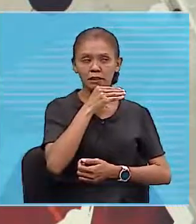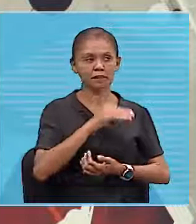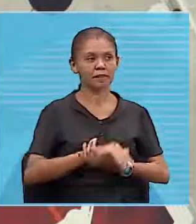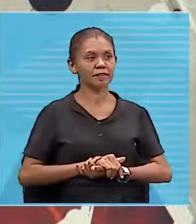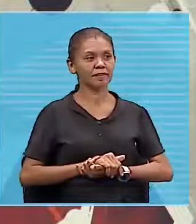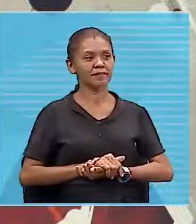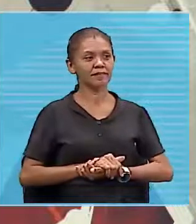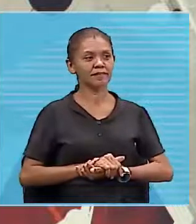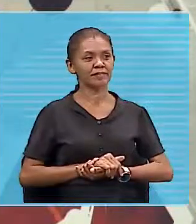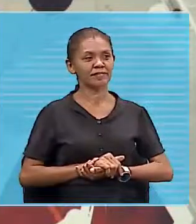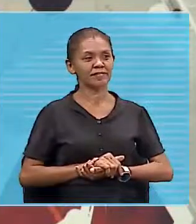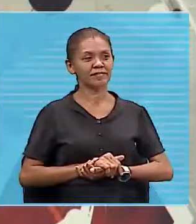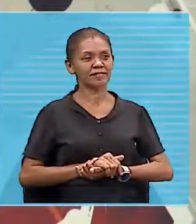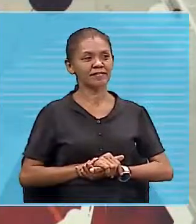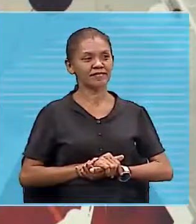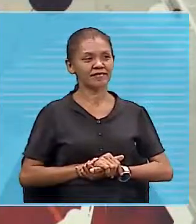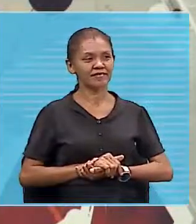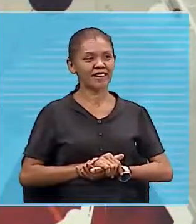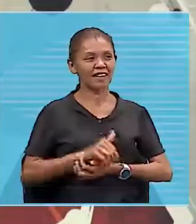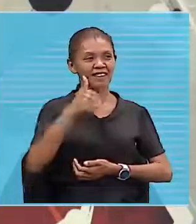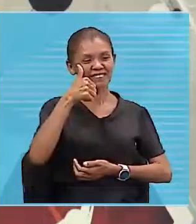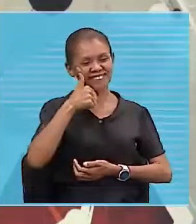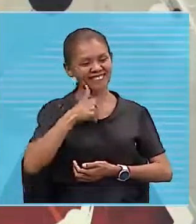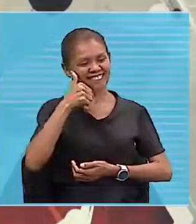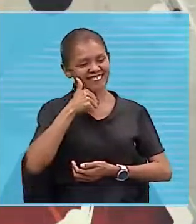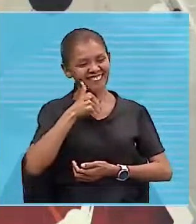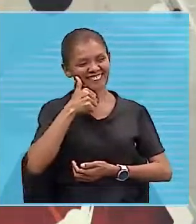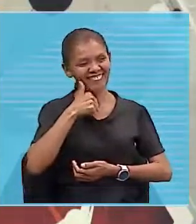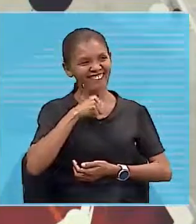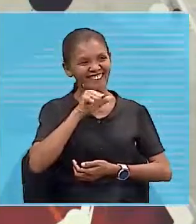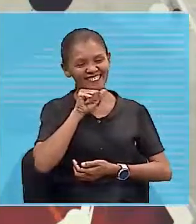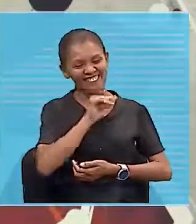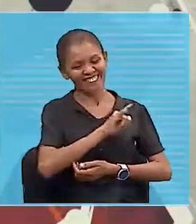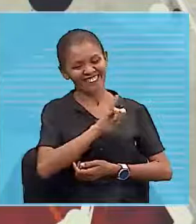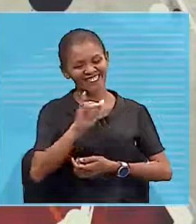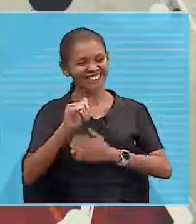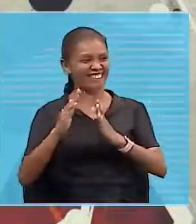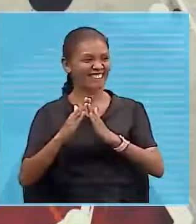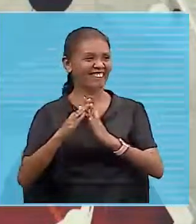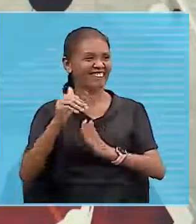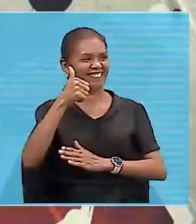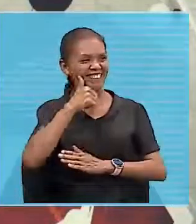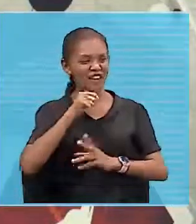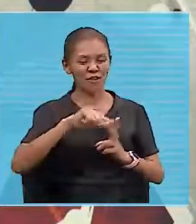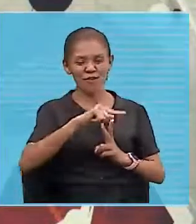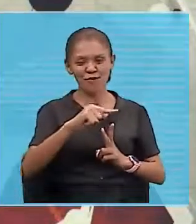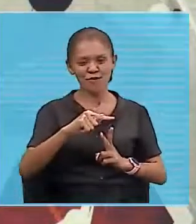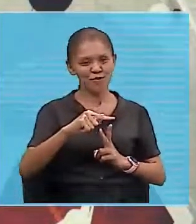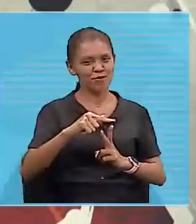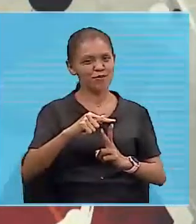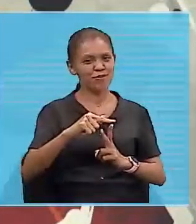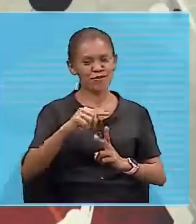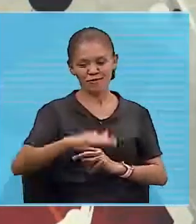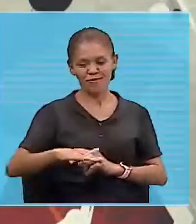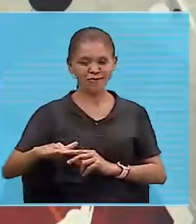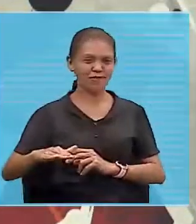menino com a nova Ferrari foi na casa da vizinha mulher pelo amor de Deus vem cá te contar uma história o menino pegaram teu carro